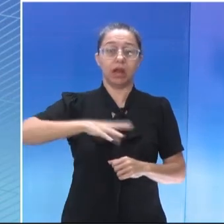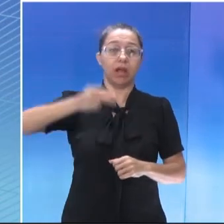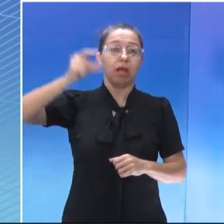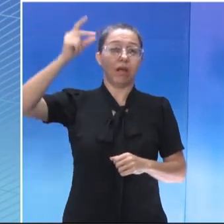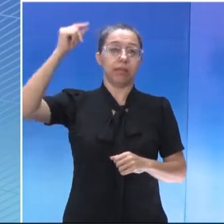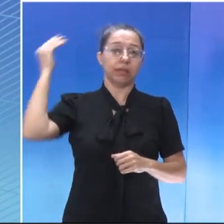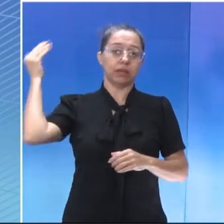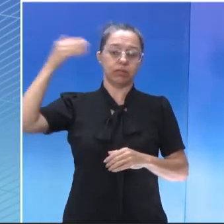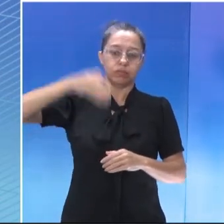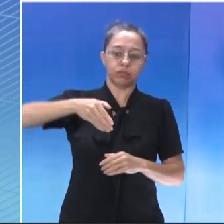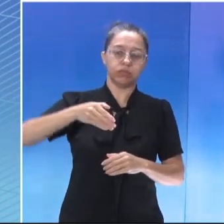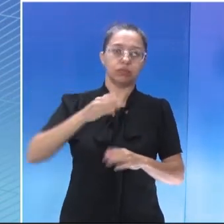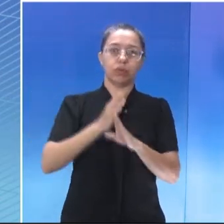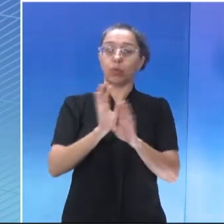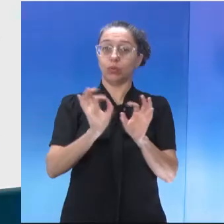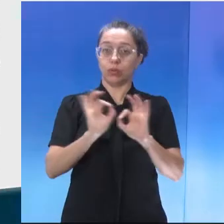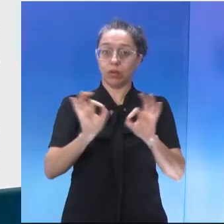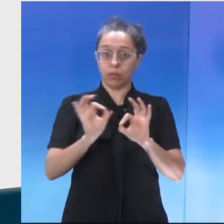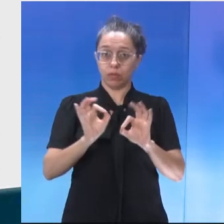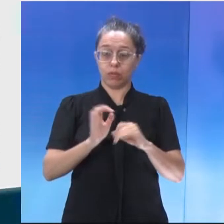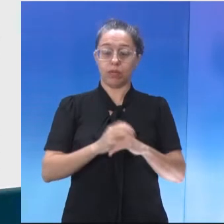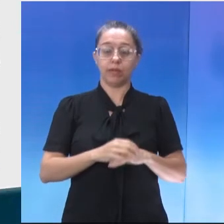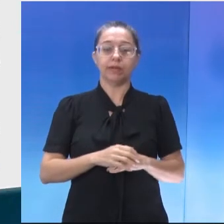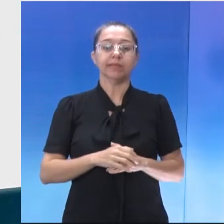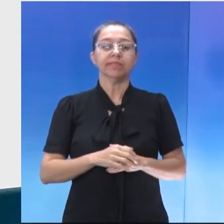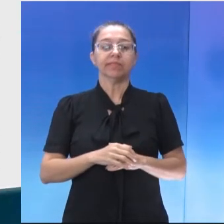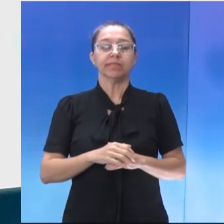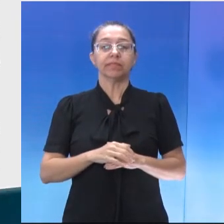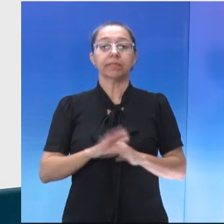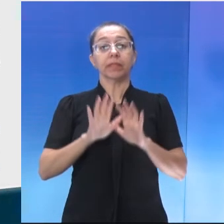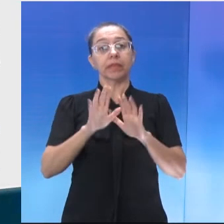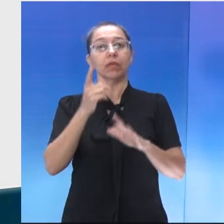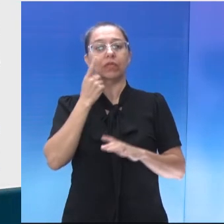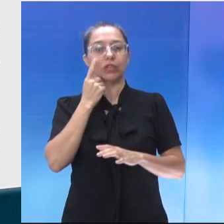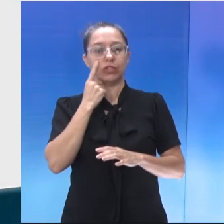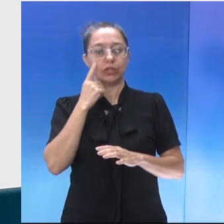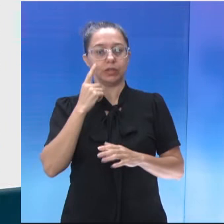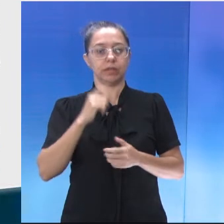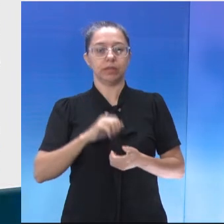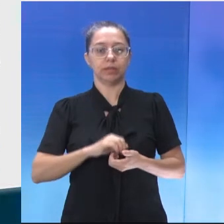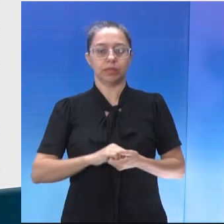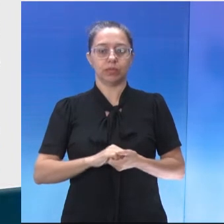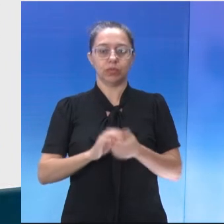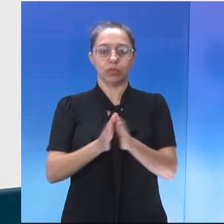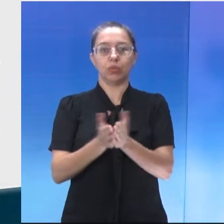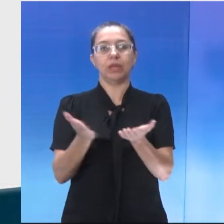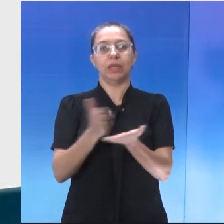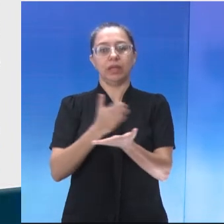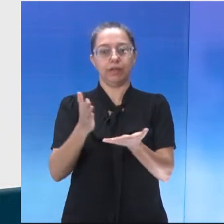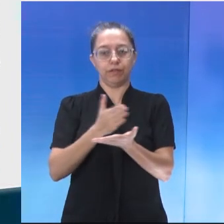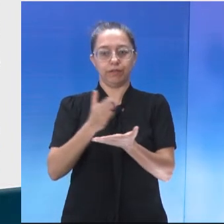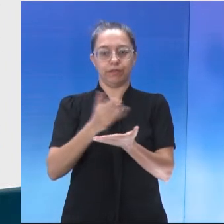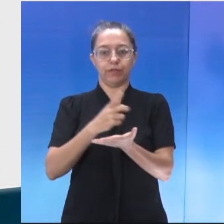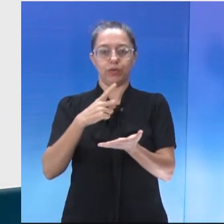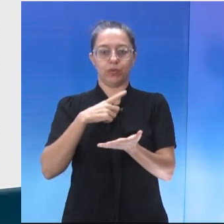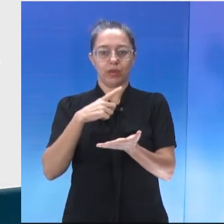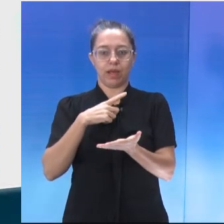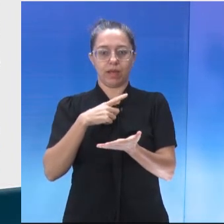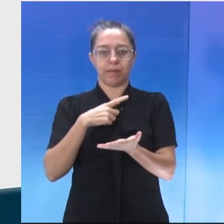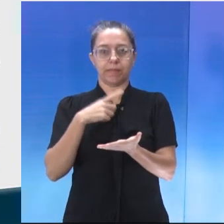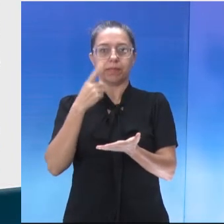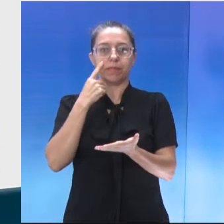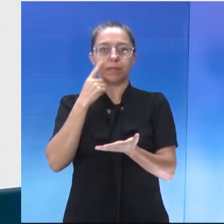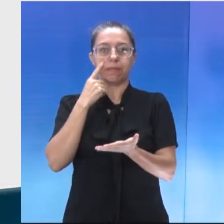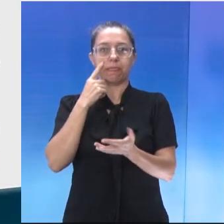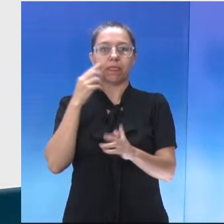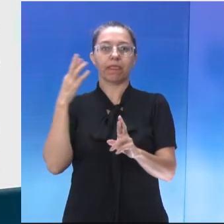né? Vamos continuar. Vamos dar uma olhadinha aqui no livro, né? Olha só de onde que foi